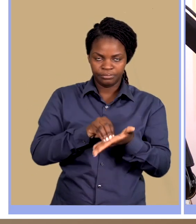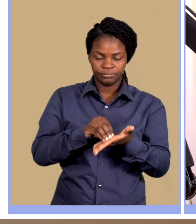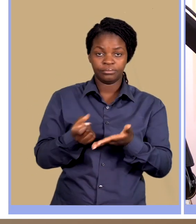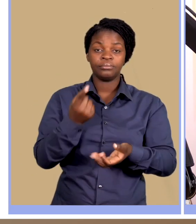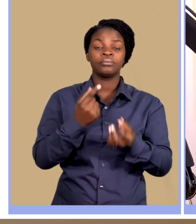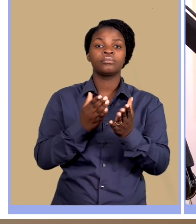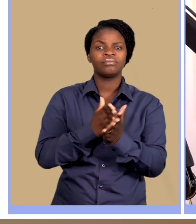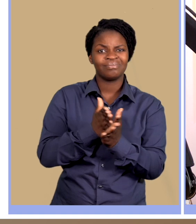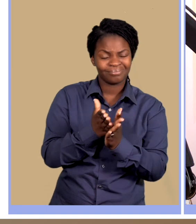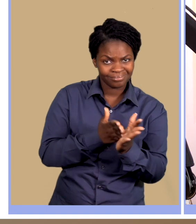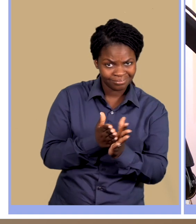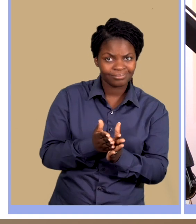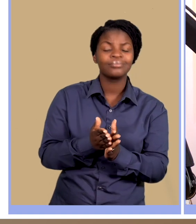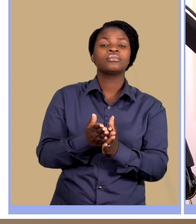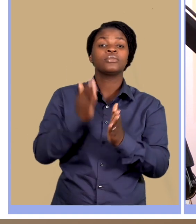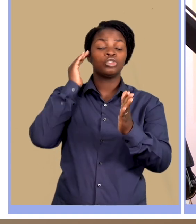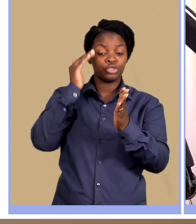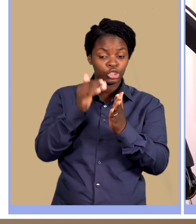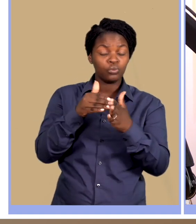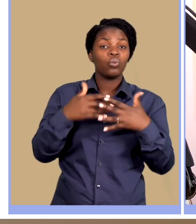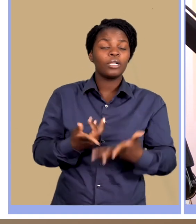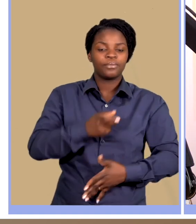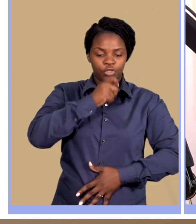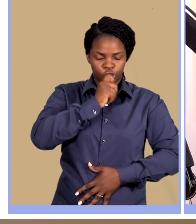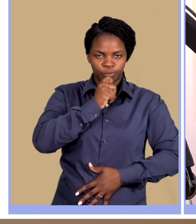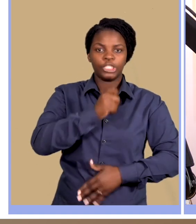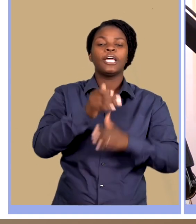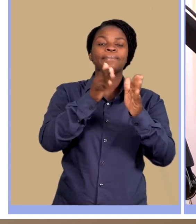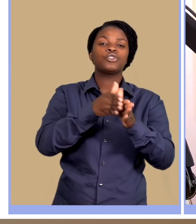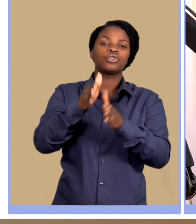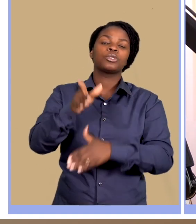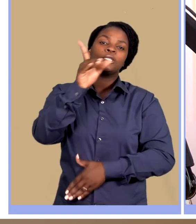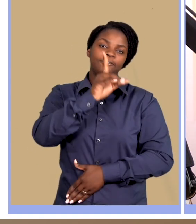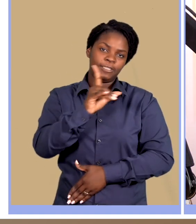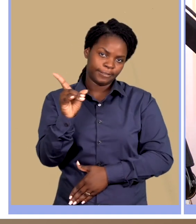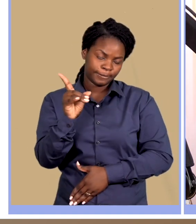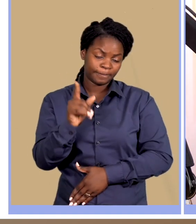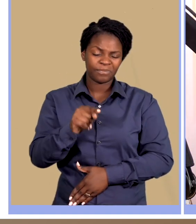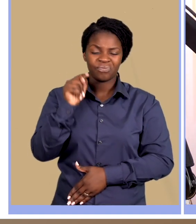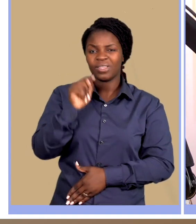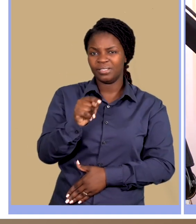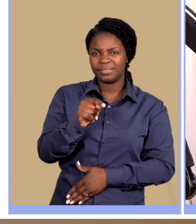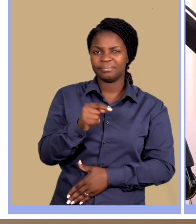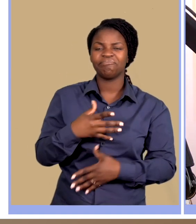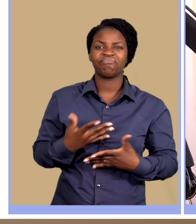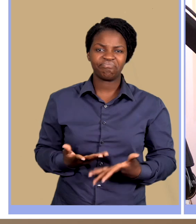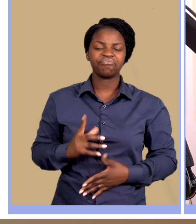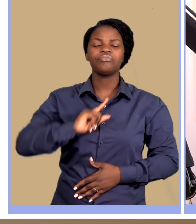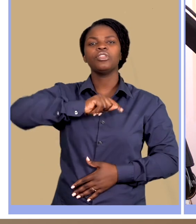devem respeitar a representatividade das pessoas com deficiência. Então, penso que aqui o papel está um pouco cá do nosso